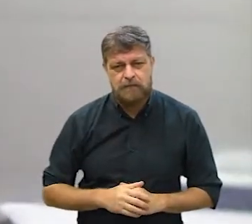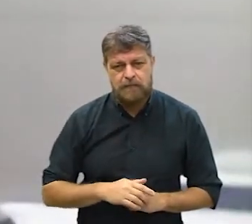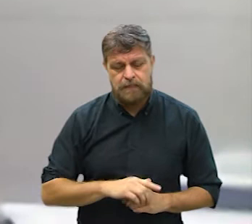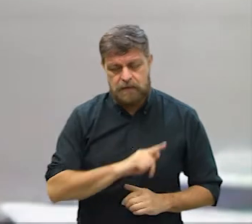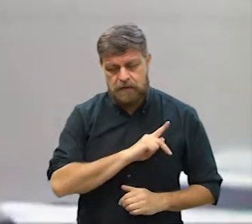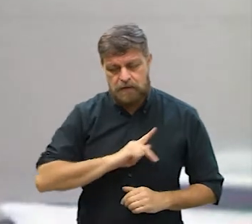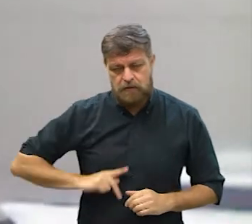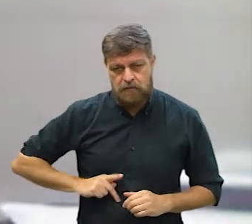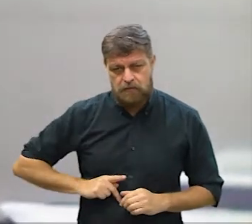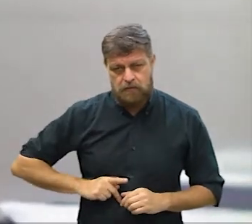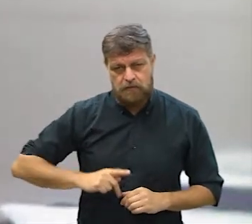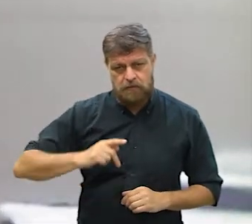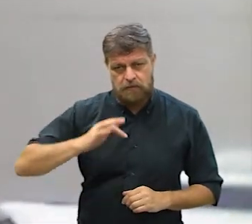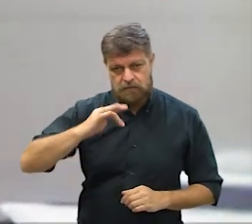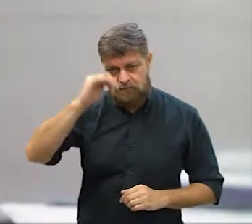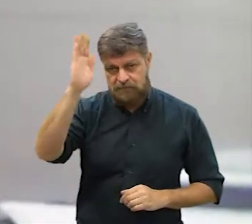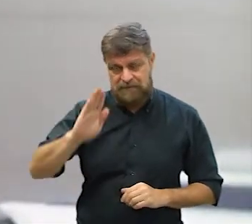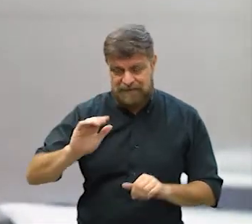tinha que mudar